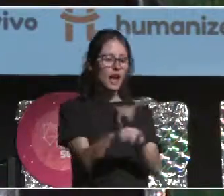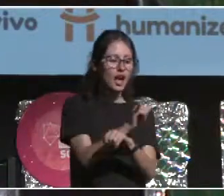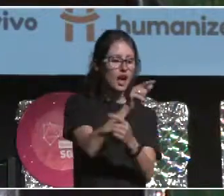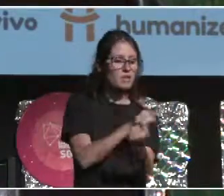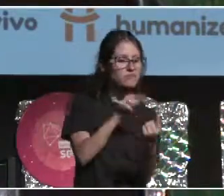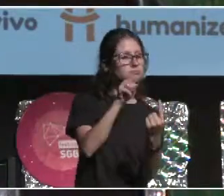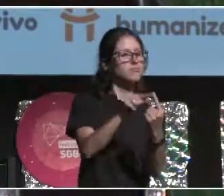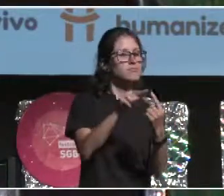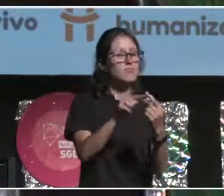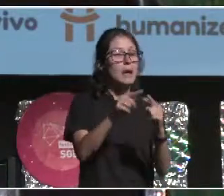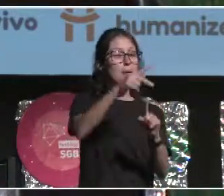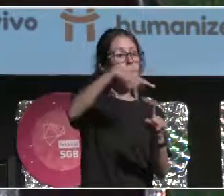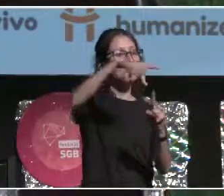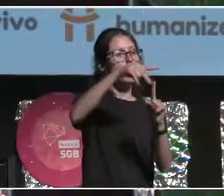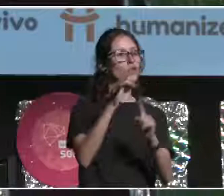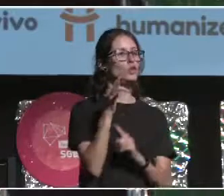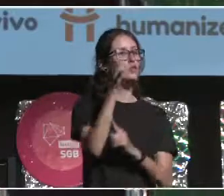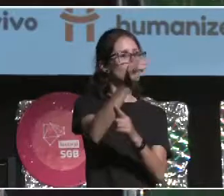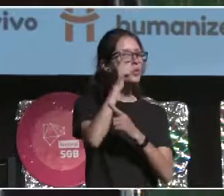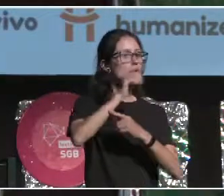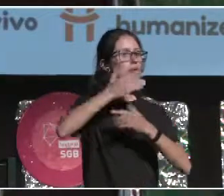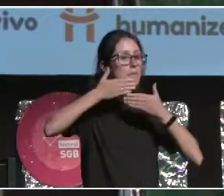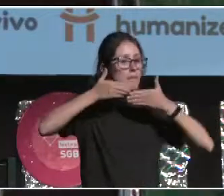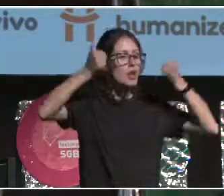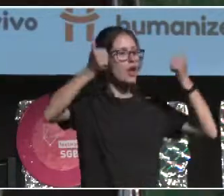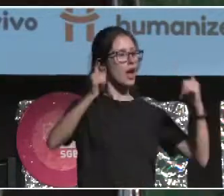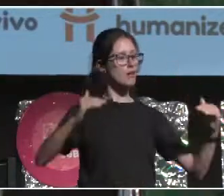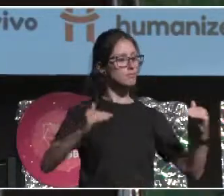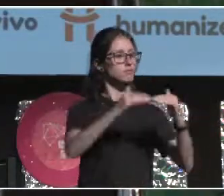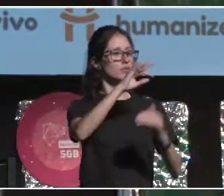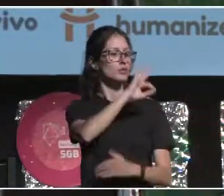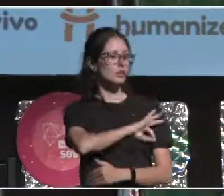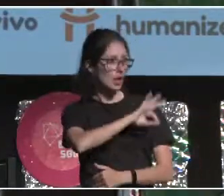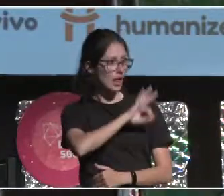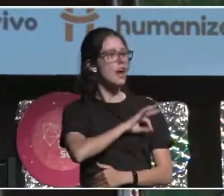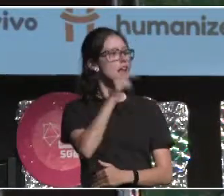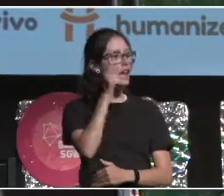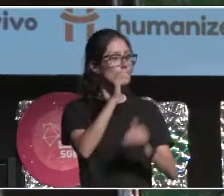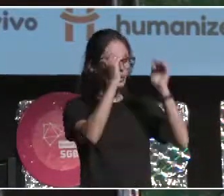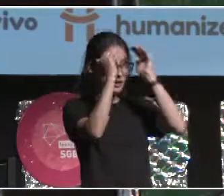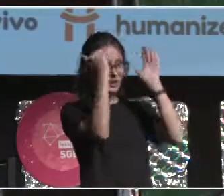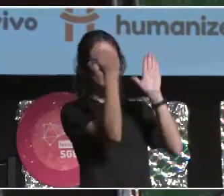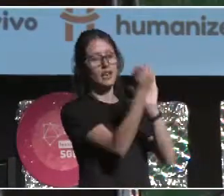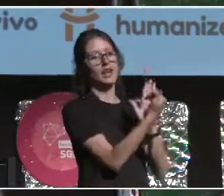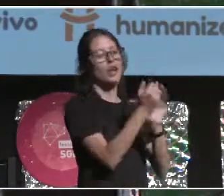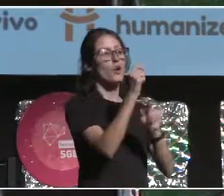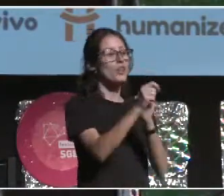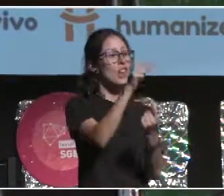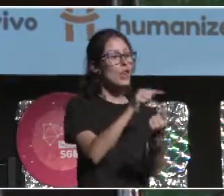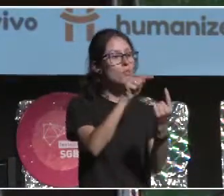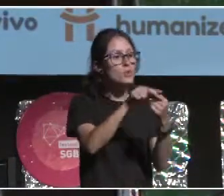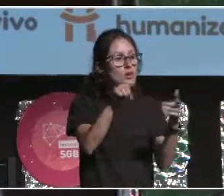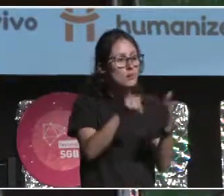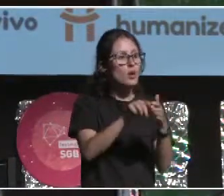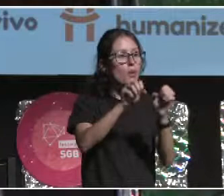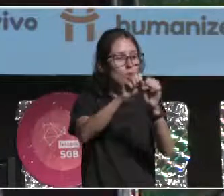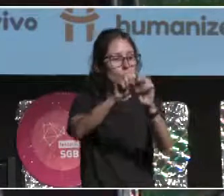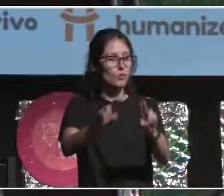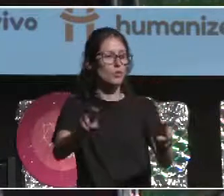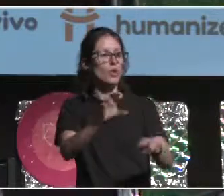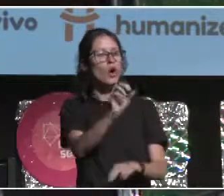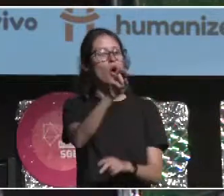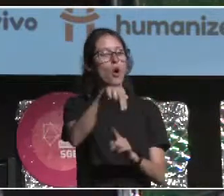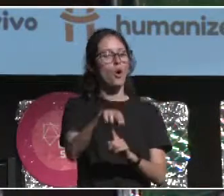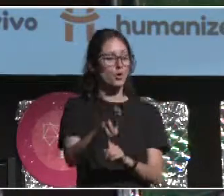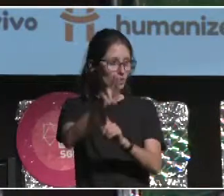de desenvolvimento para os próximos 10 anos, e com isso a gente cumprir um dos principais acordos da nossa espécie. Então, isso é um pouco que eu queria trazer nessa